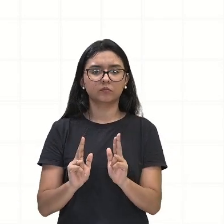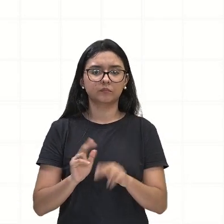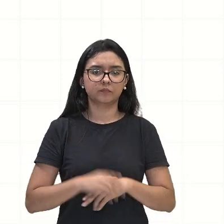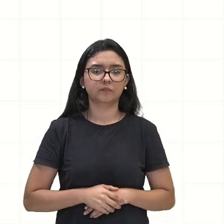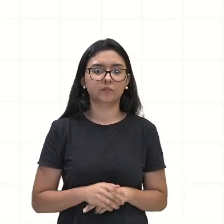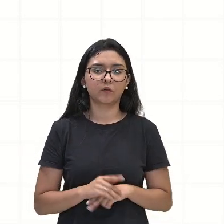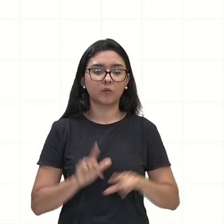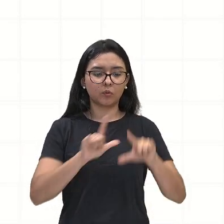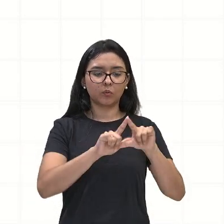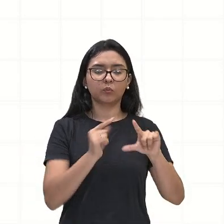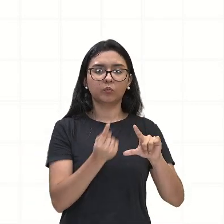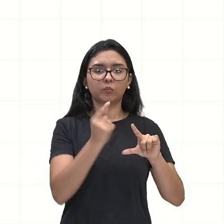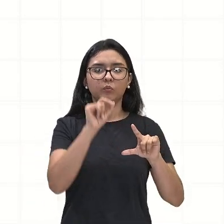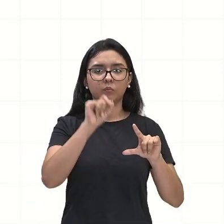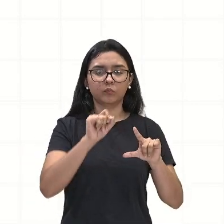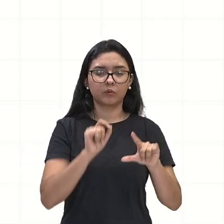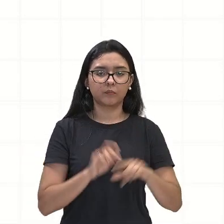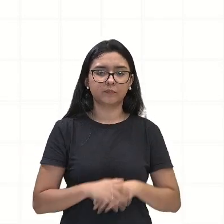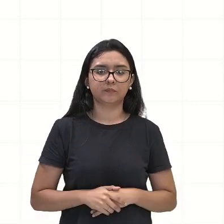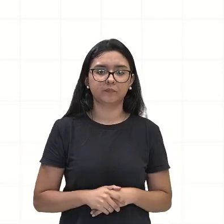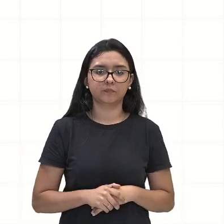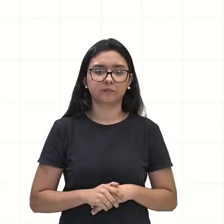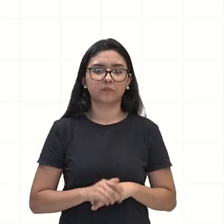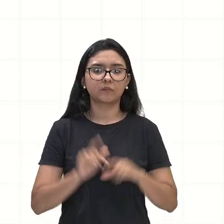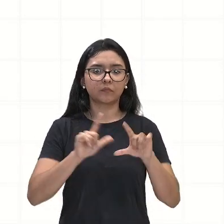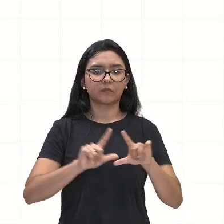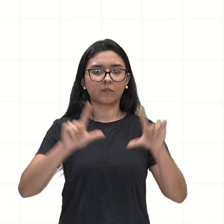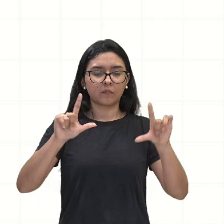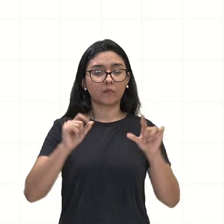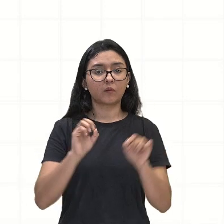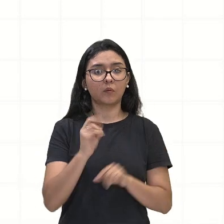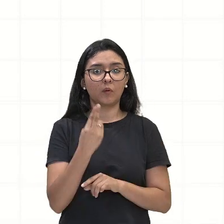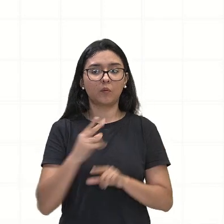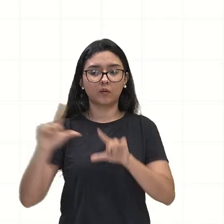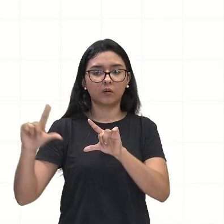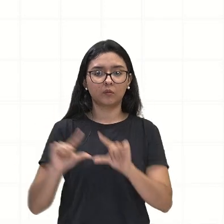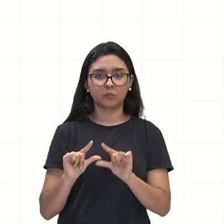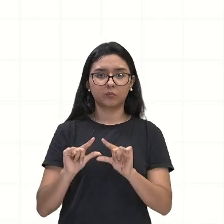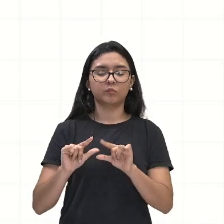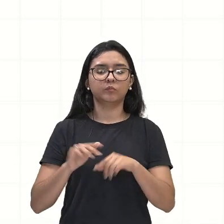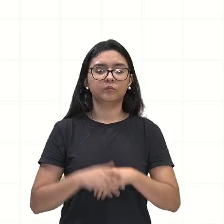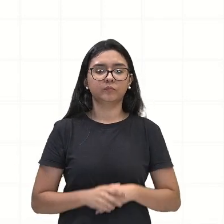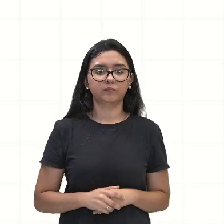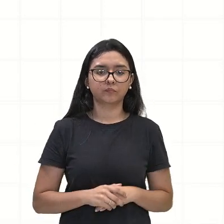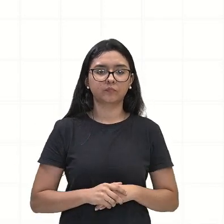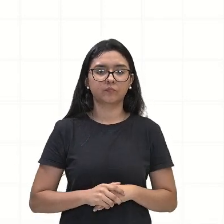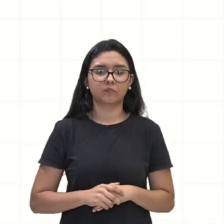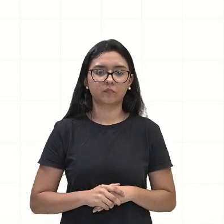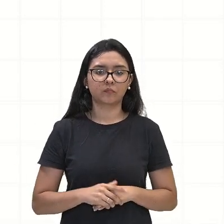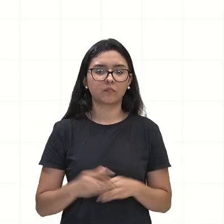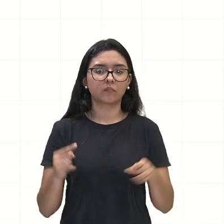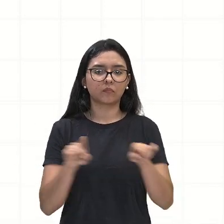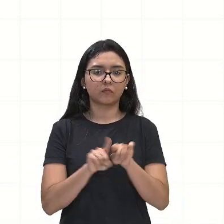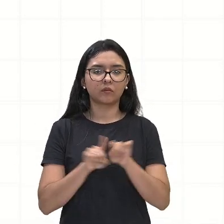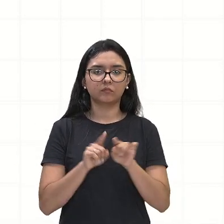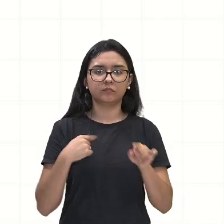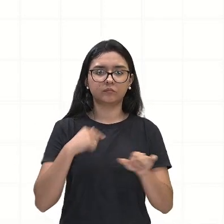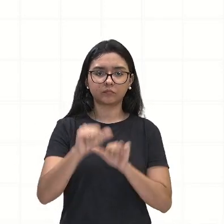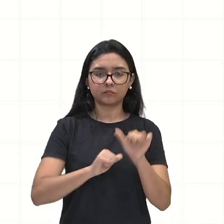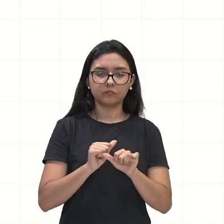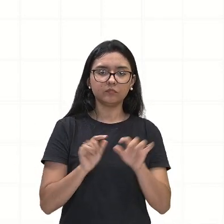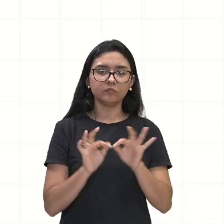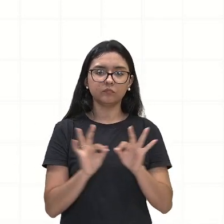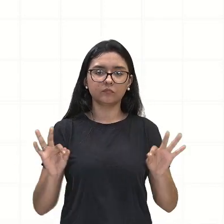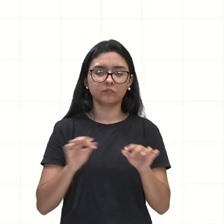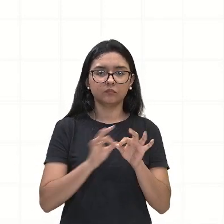um deles é a amplificação ou a redução do outro. Nenhuma distorção dos seus lados e dos seus